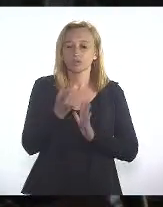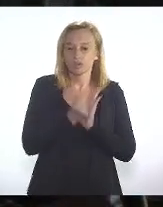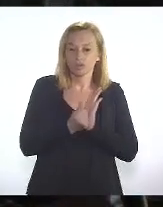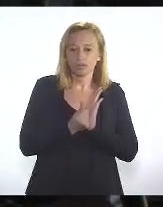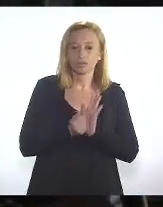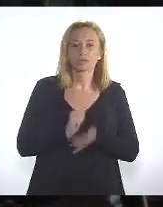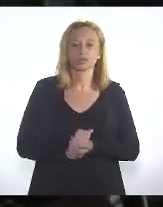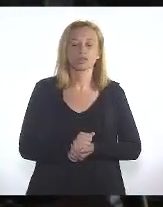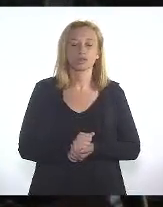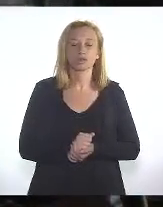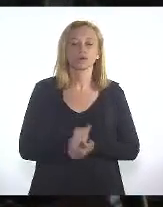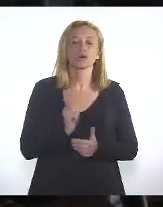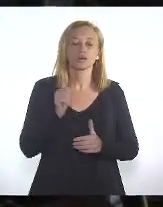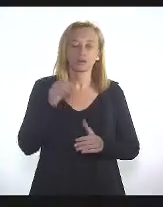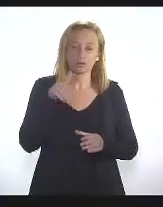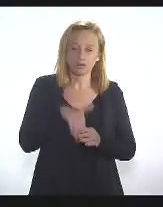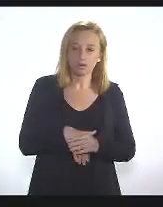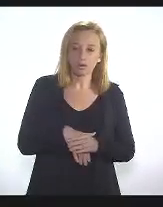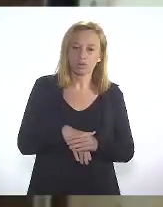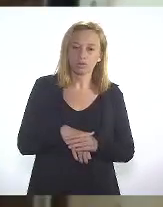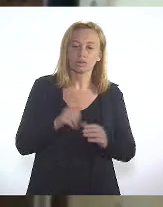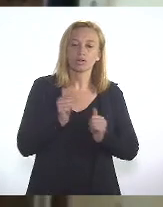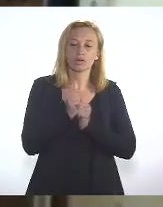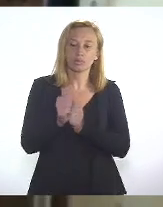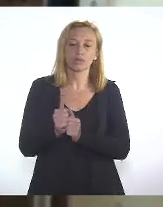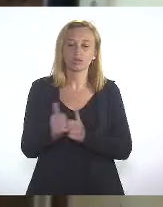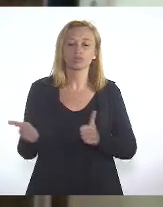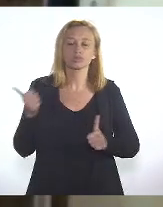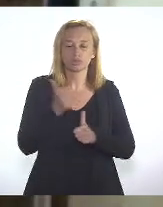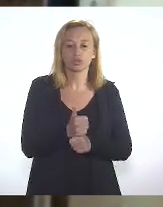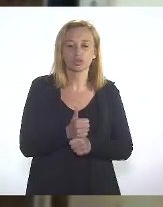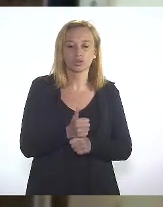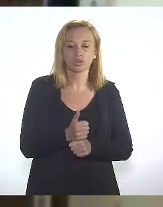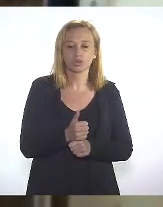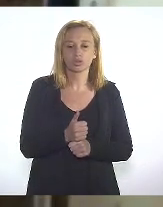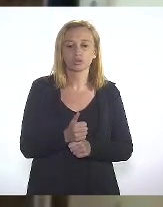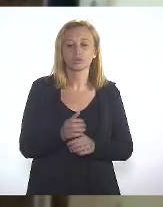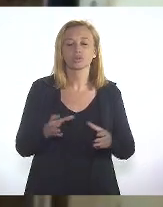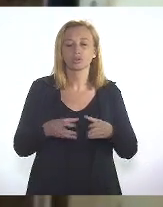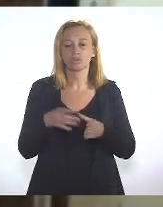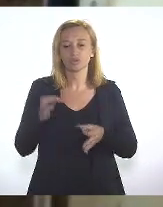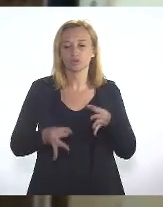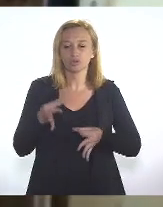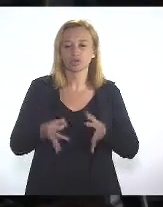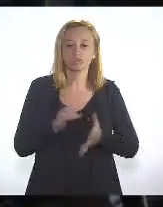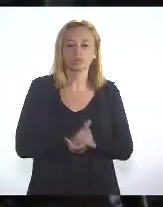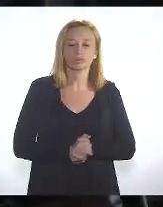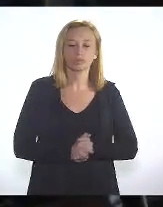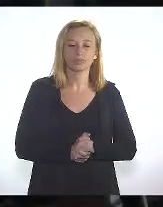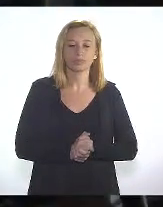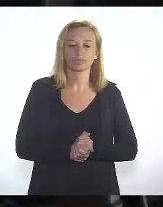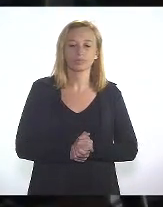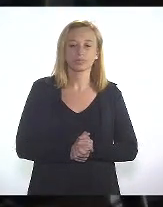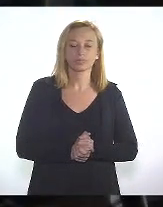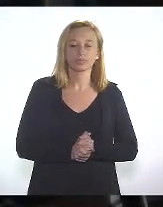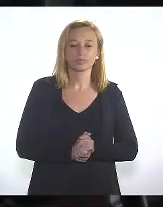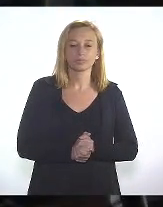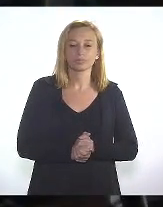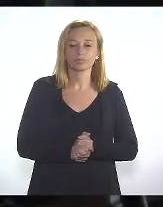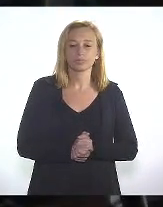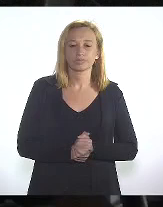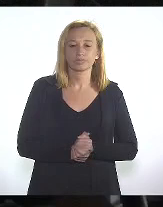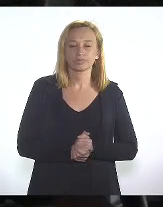No mérito, voto favorável, acompanhando o substitutivo da Comissão de Constituição e Justiça. Com os pareceres